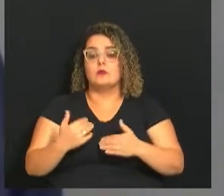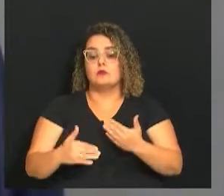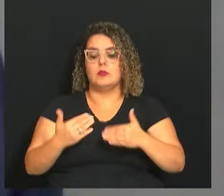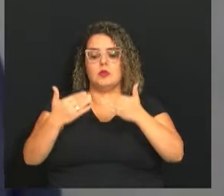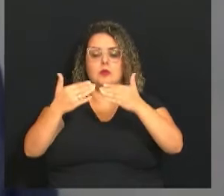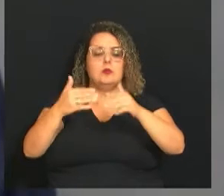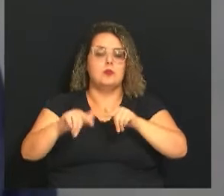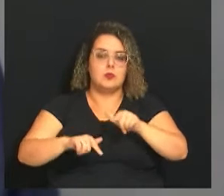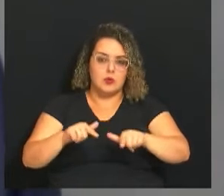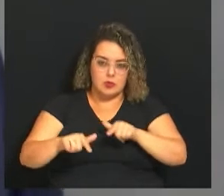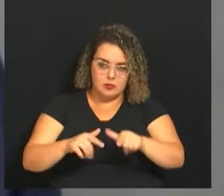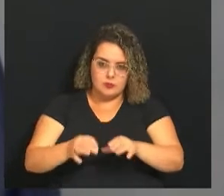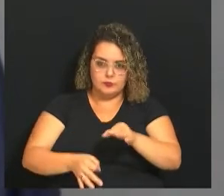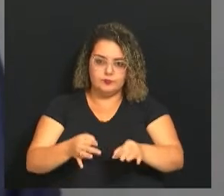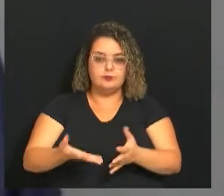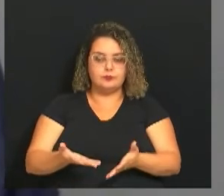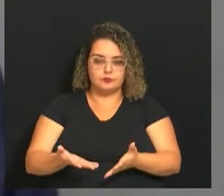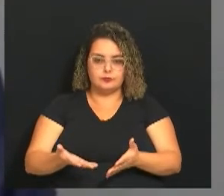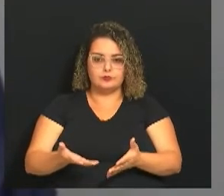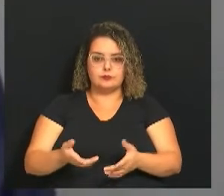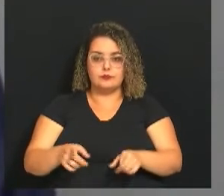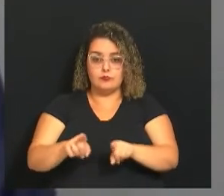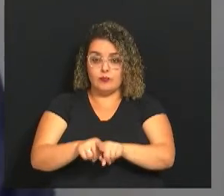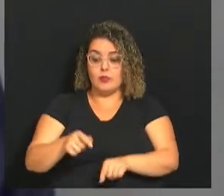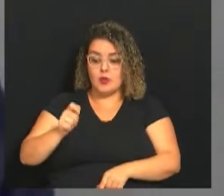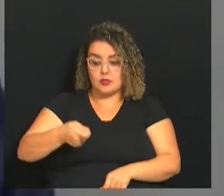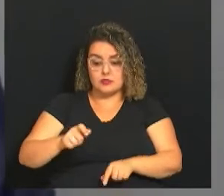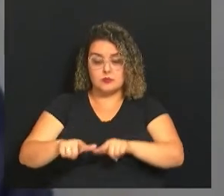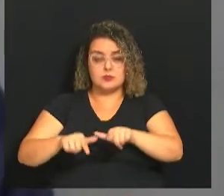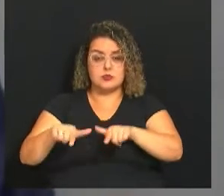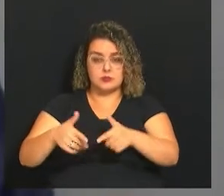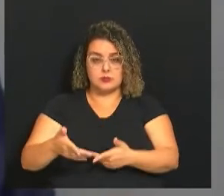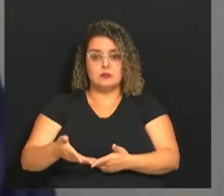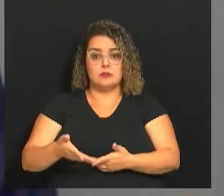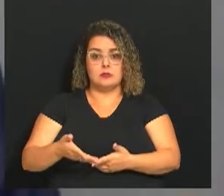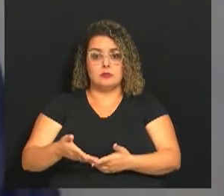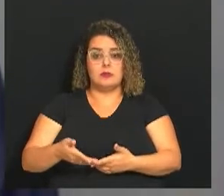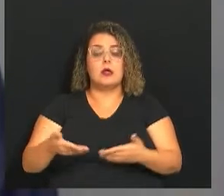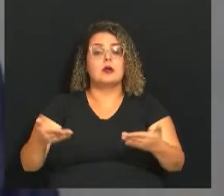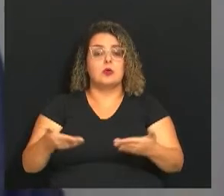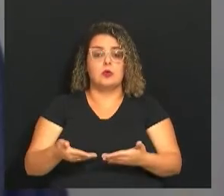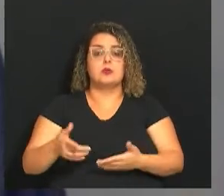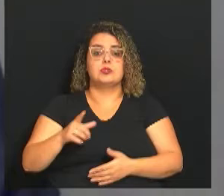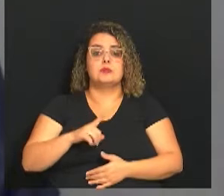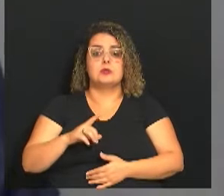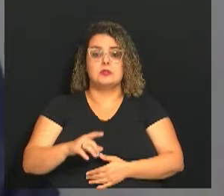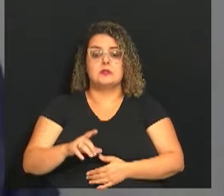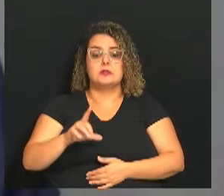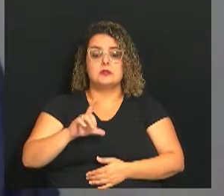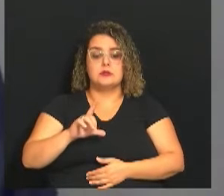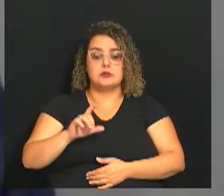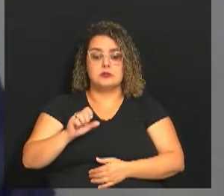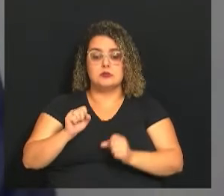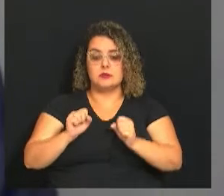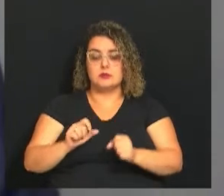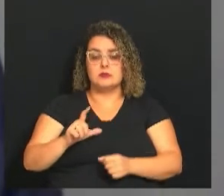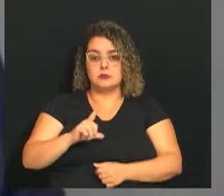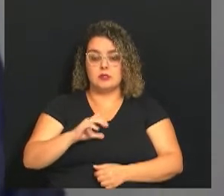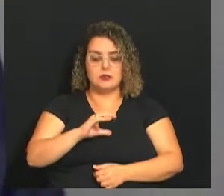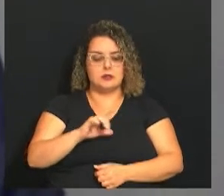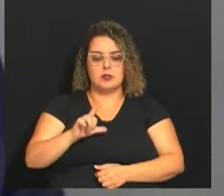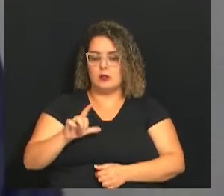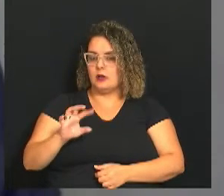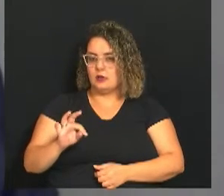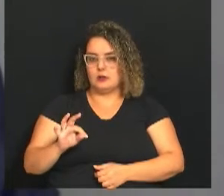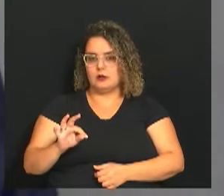trabalho, no entendimento dos tribunais, até que a gente chegasse no ponto que nós estamos hoje. A CLT é completamente